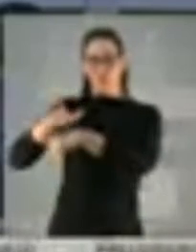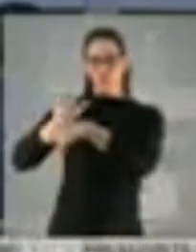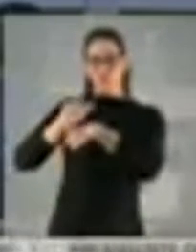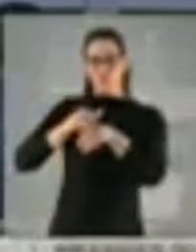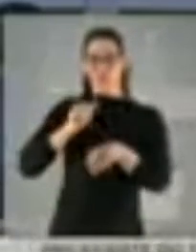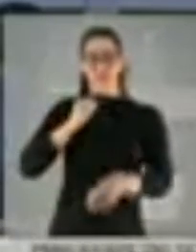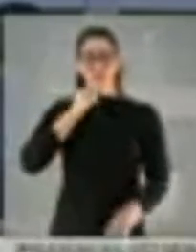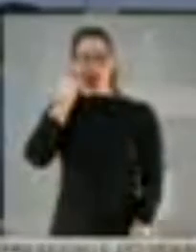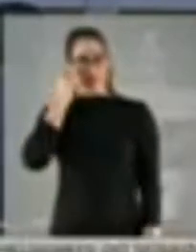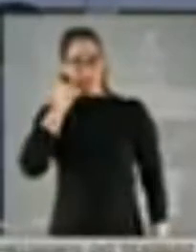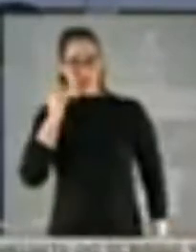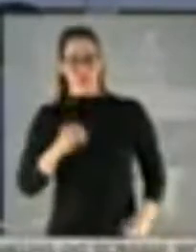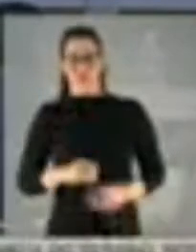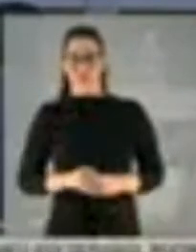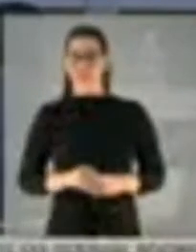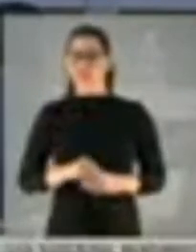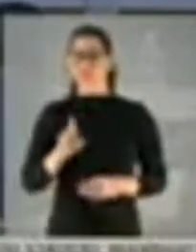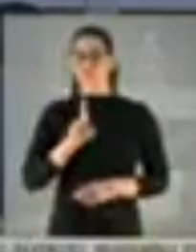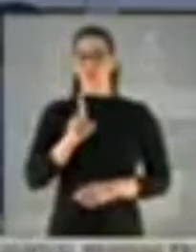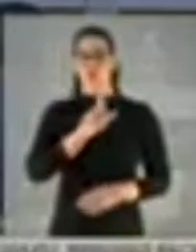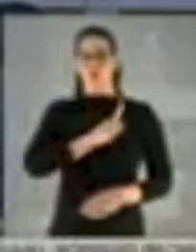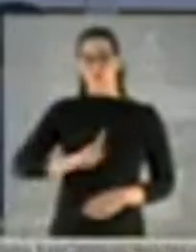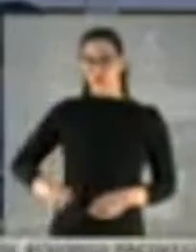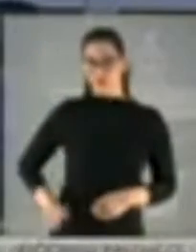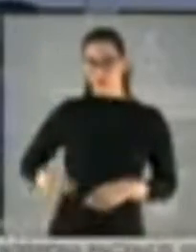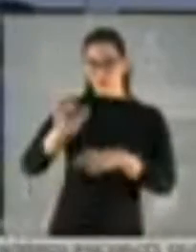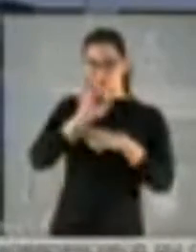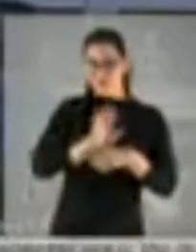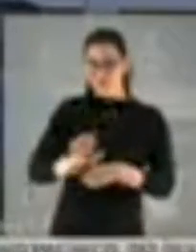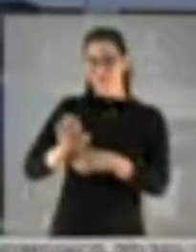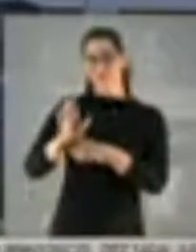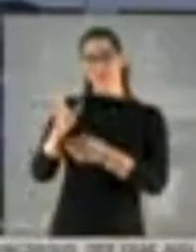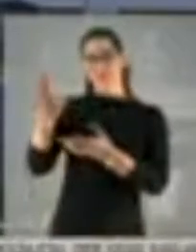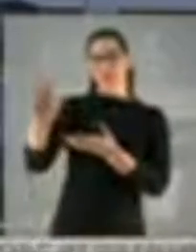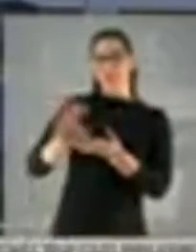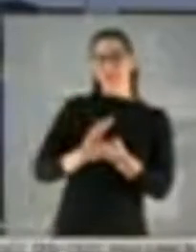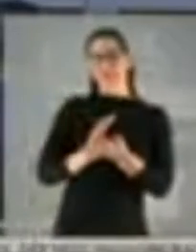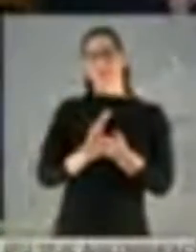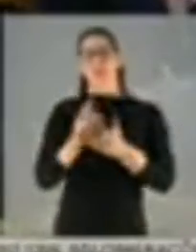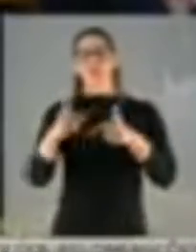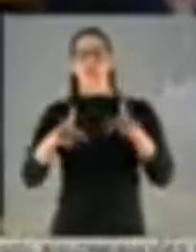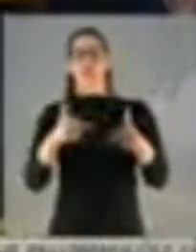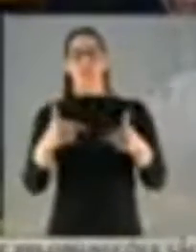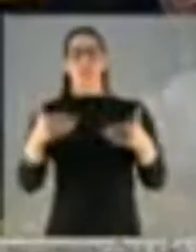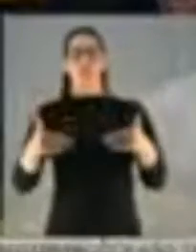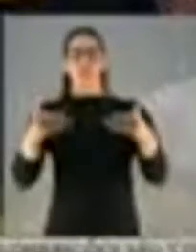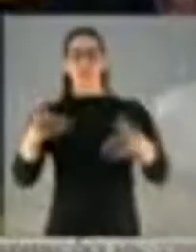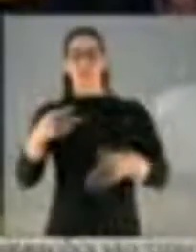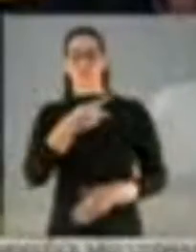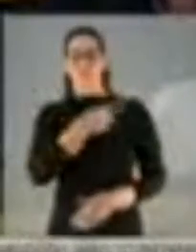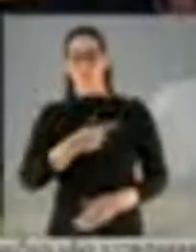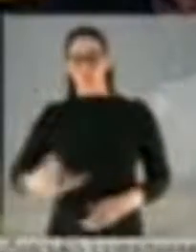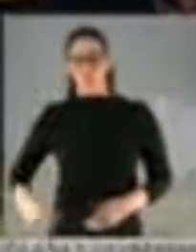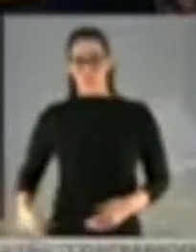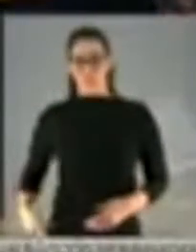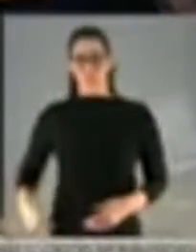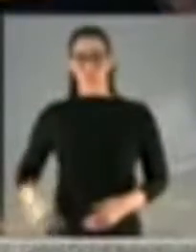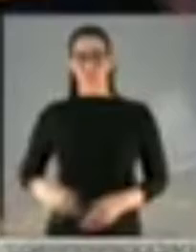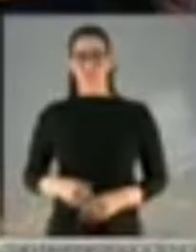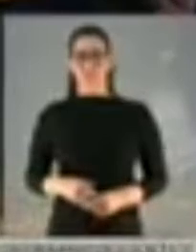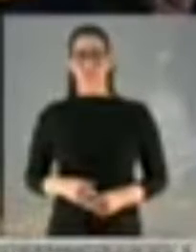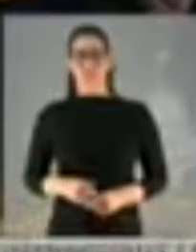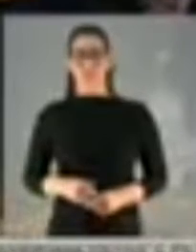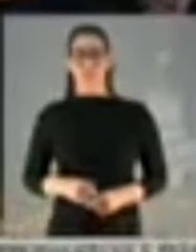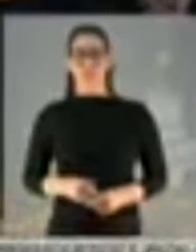senadores, governadores de estados que receberam, de alguma forma, operações do Ministério Público Federal, Polícia Federal, referente a possível desvio